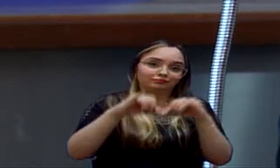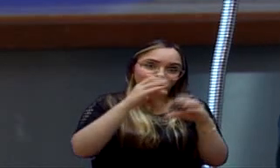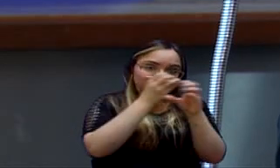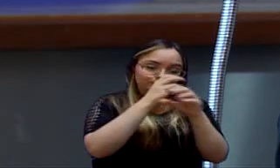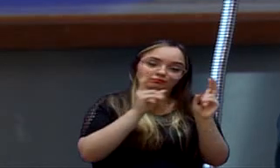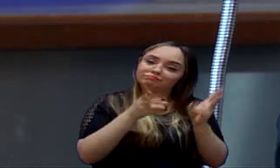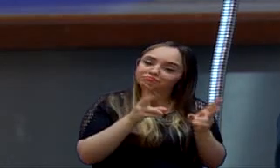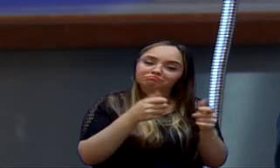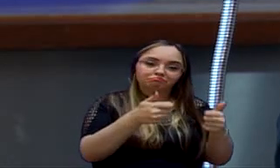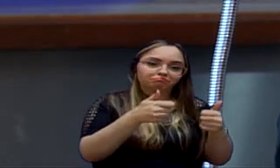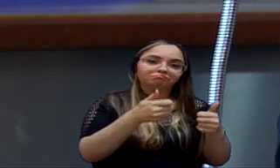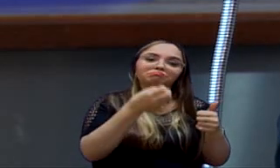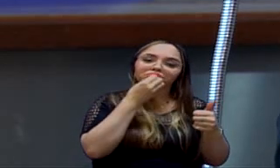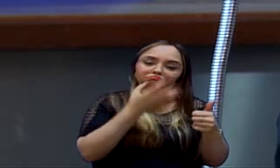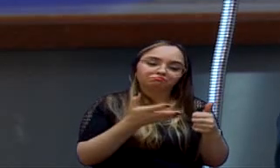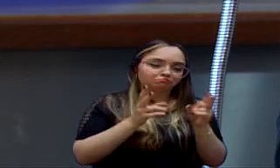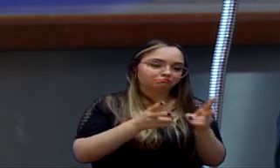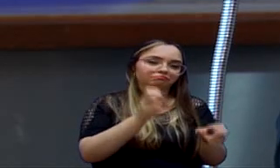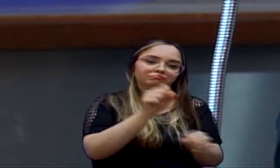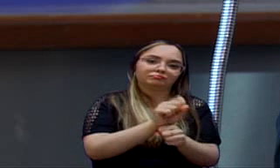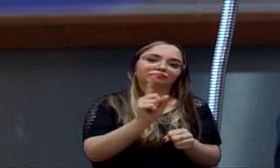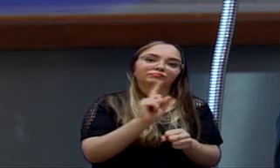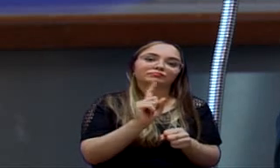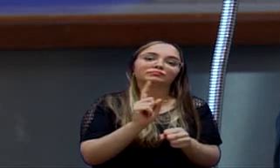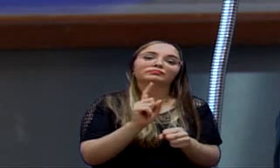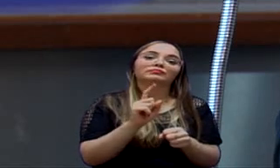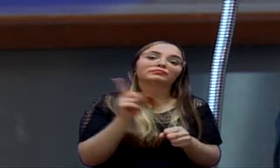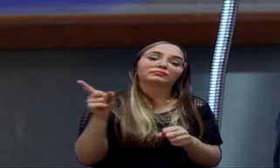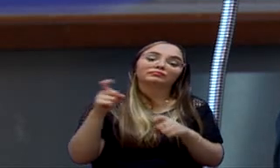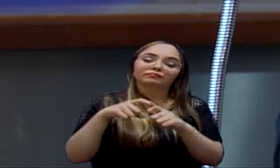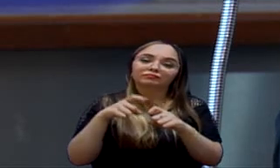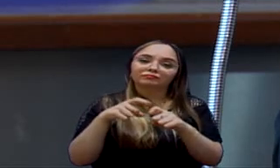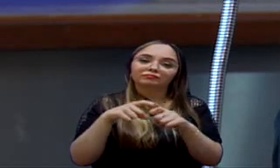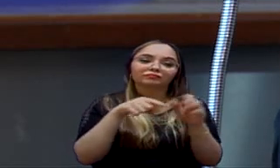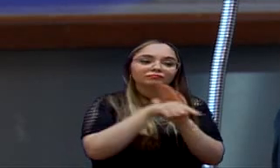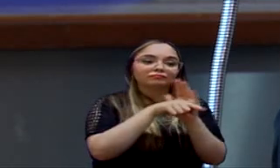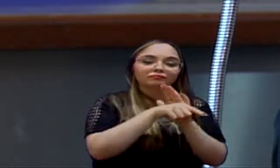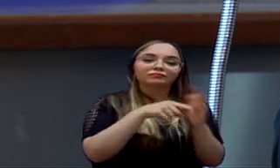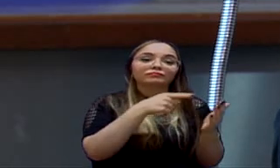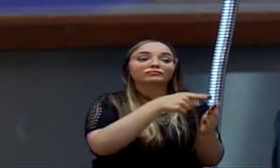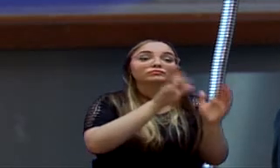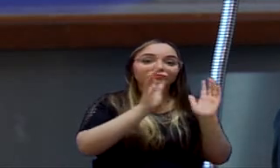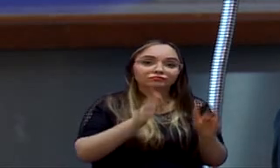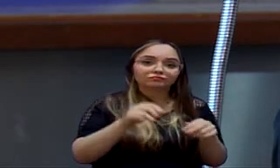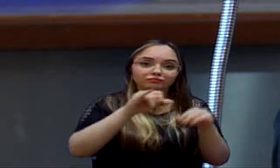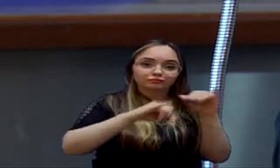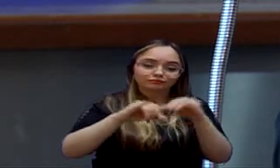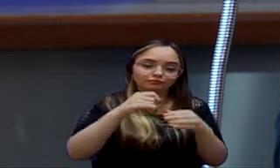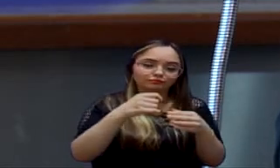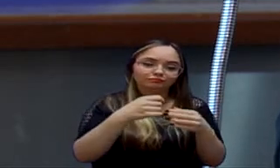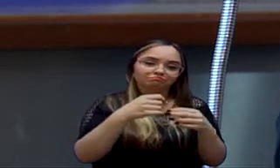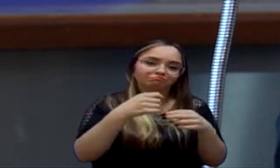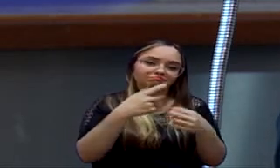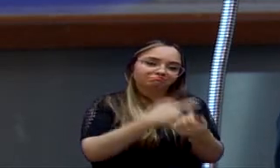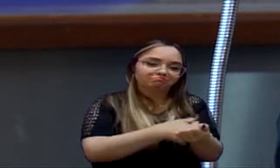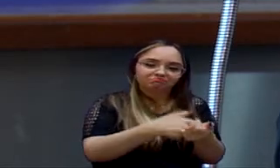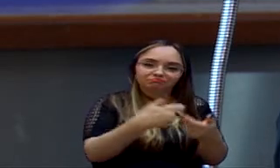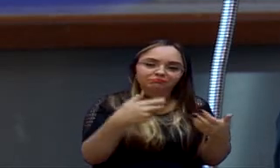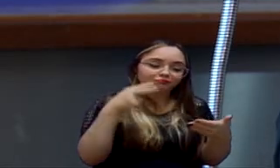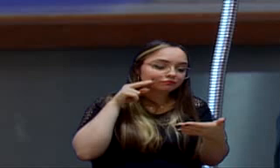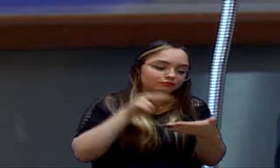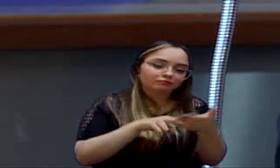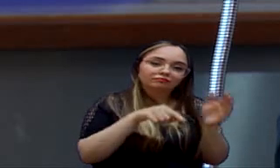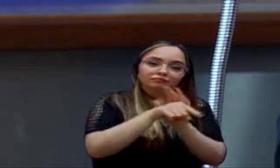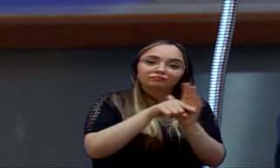com uma outra dinâmica para que esses médicos façam as análises dos procedimentos que dependem da análise médica para poder também dar